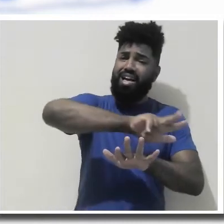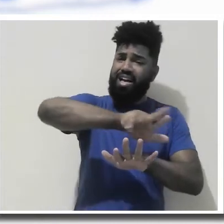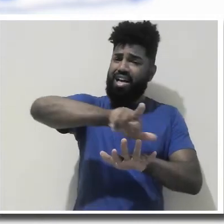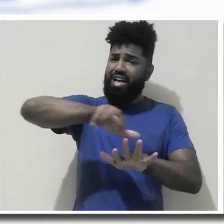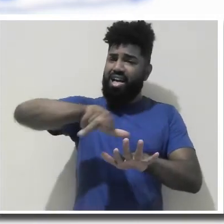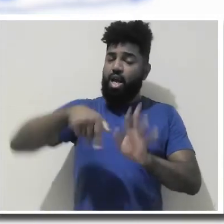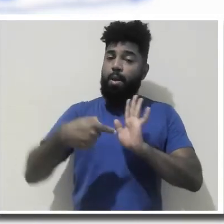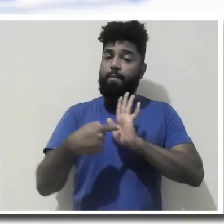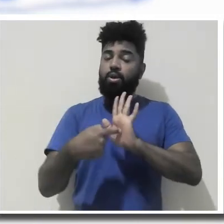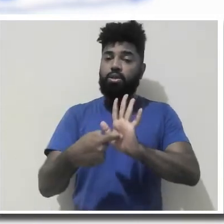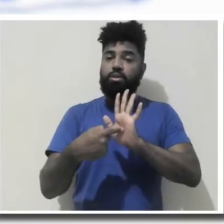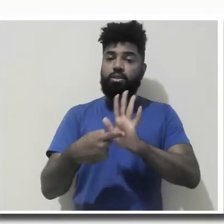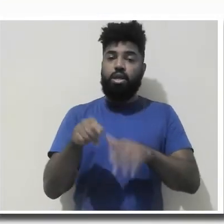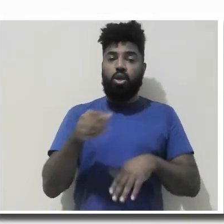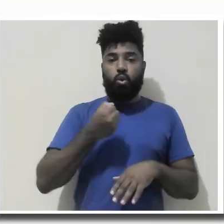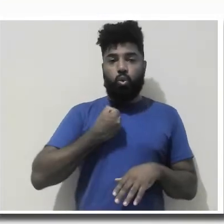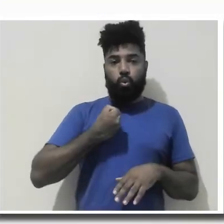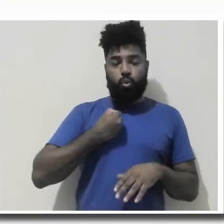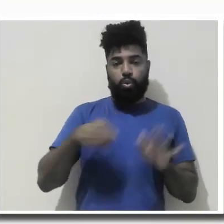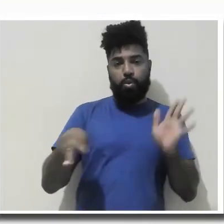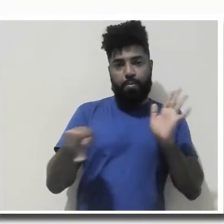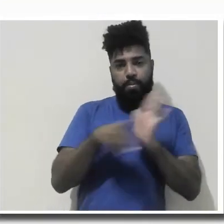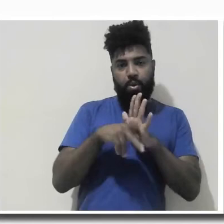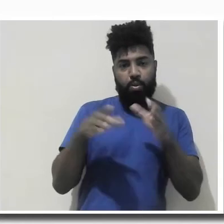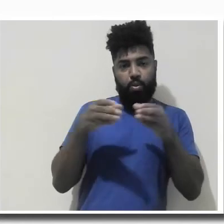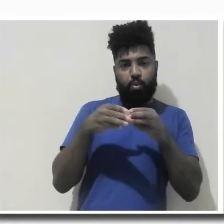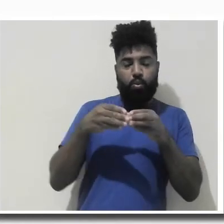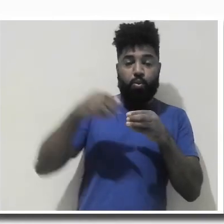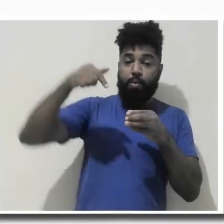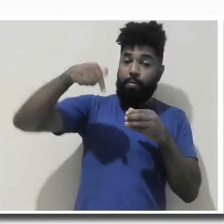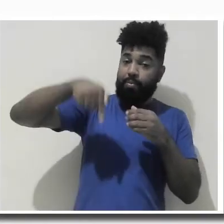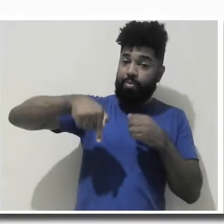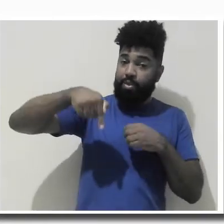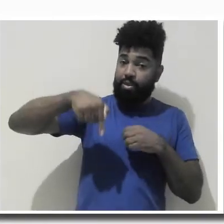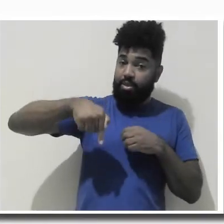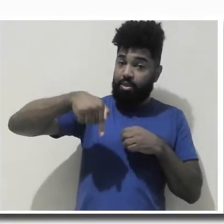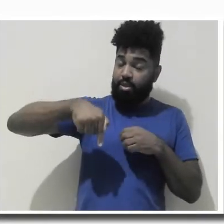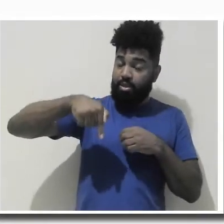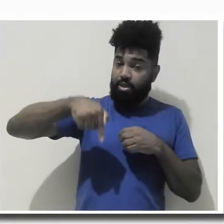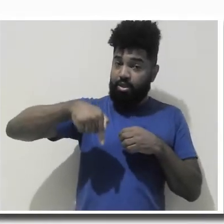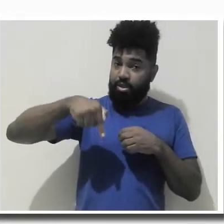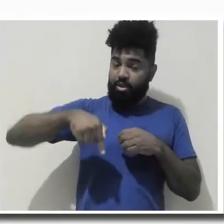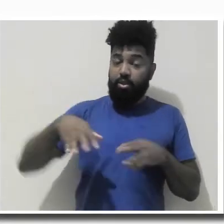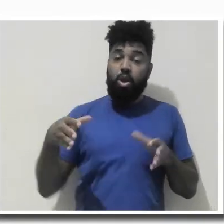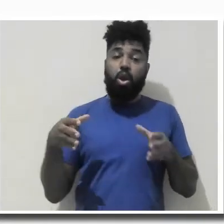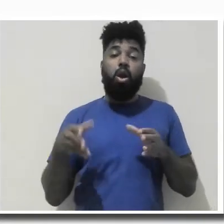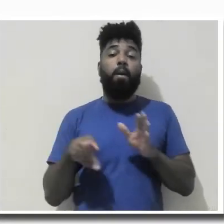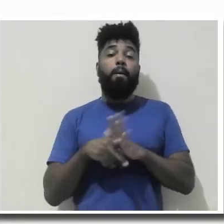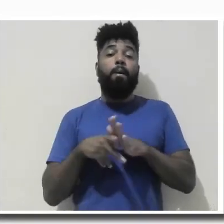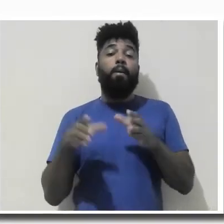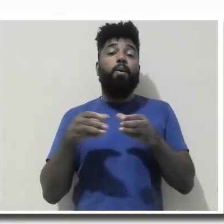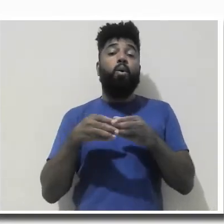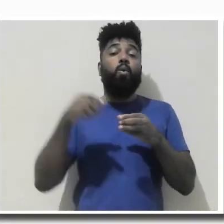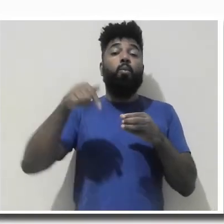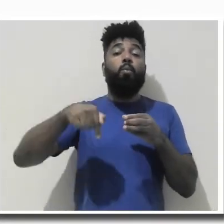número racional. E quais números não são